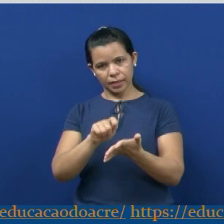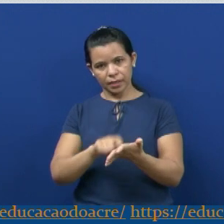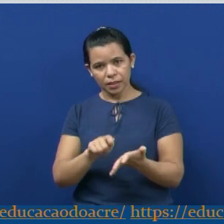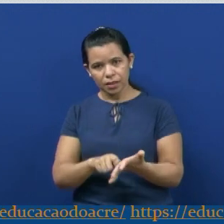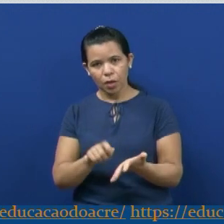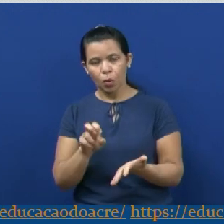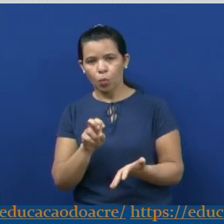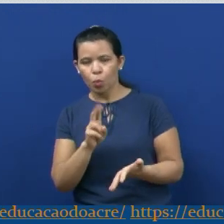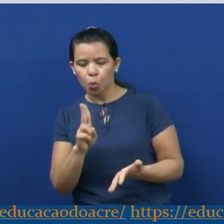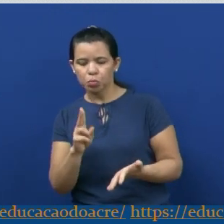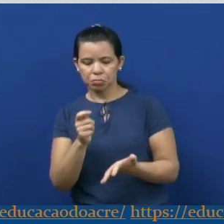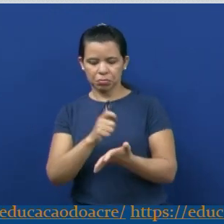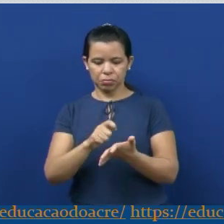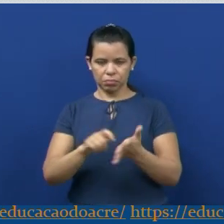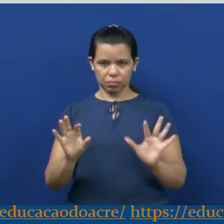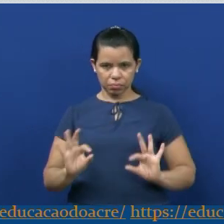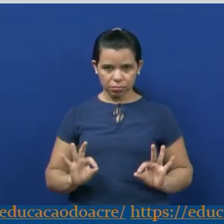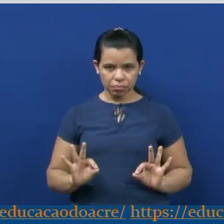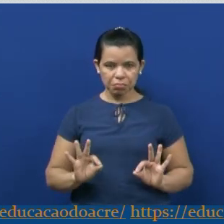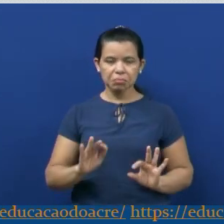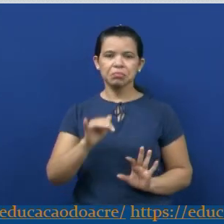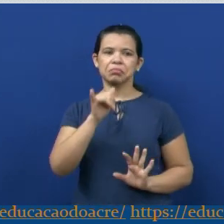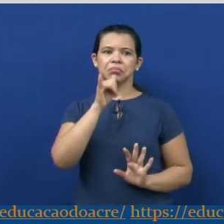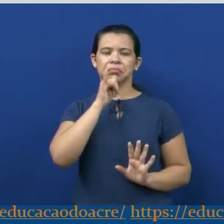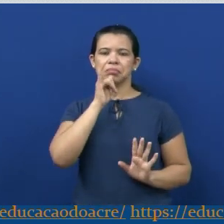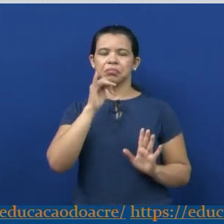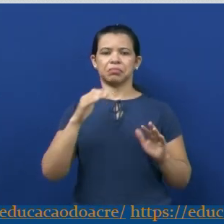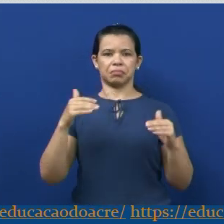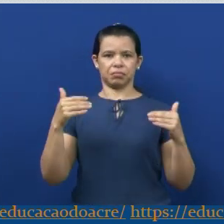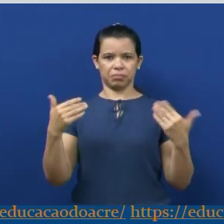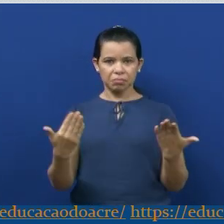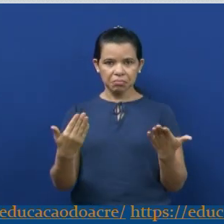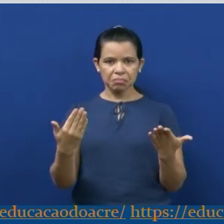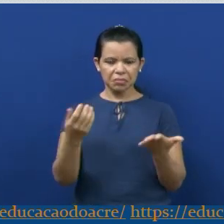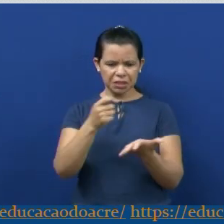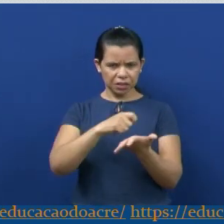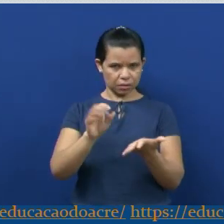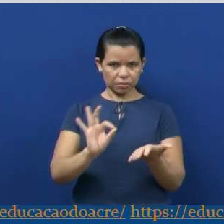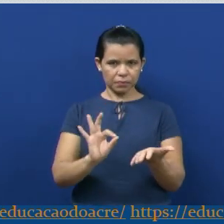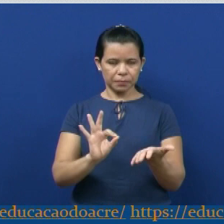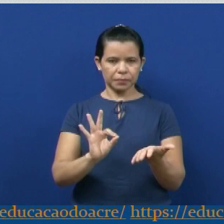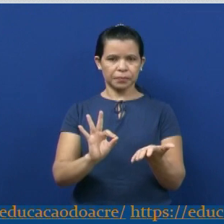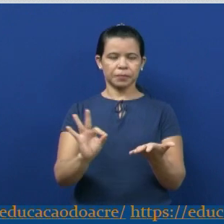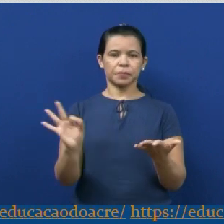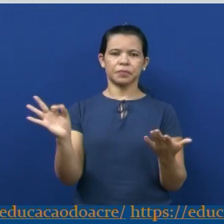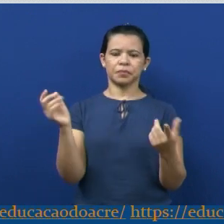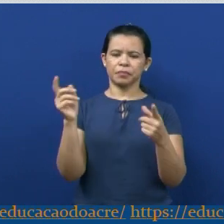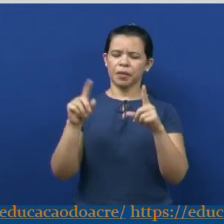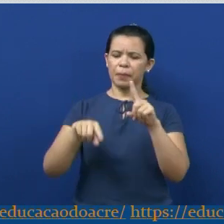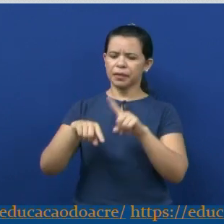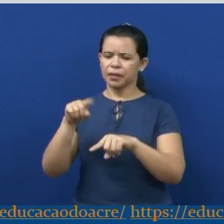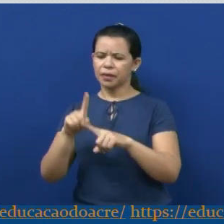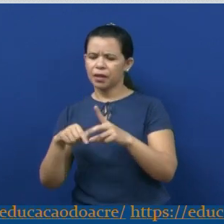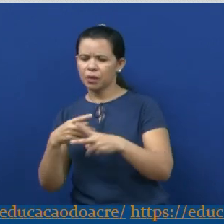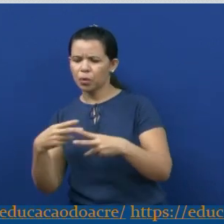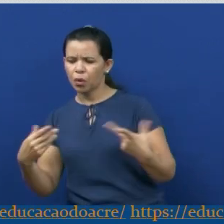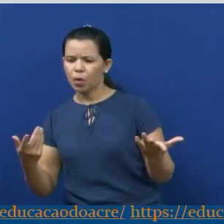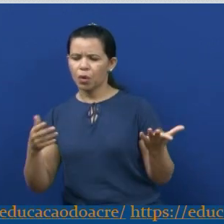não escritas. Quais exemplos de fontes não escritas? Utensílios, vasos